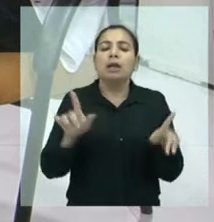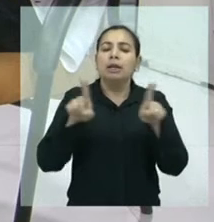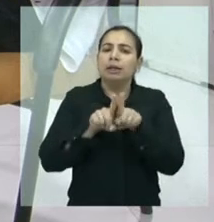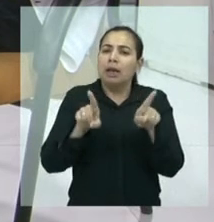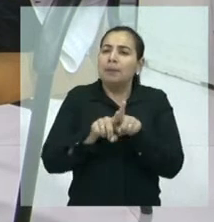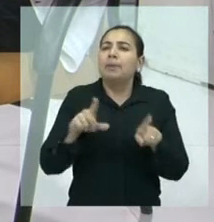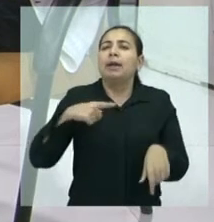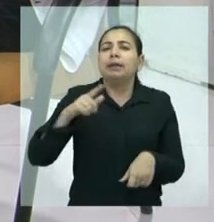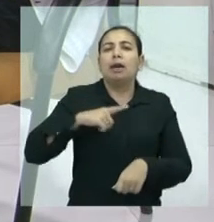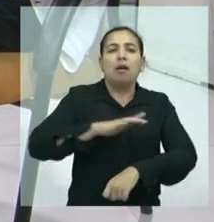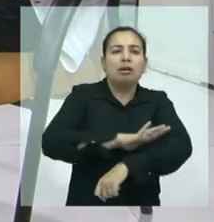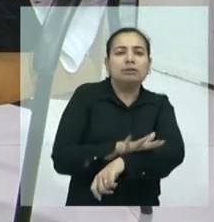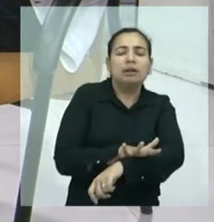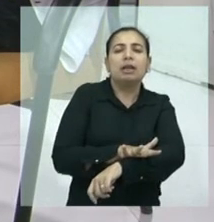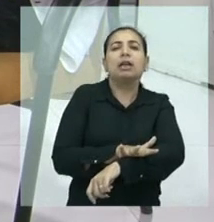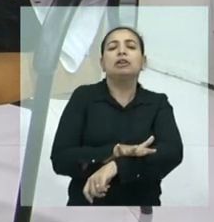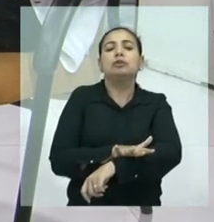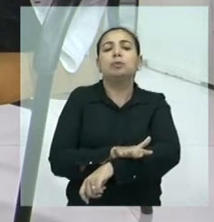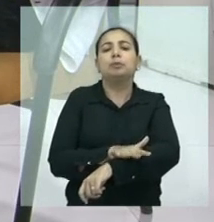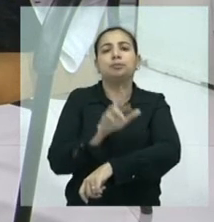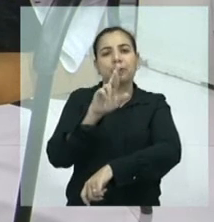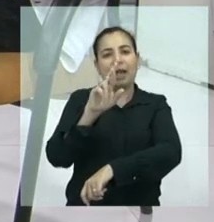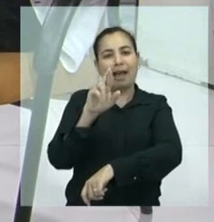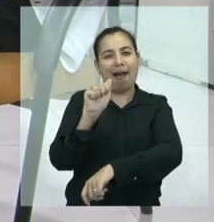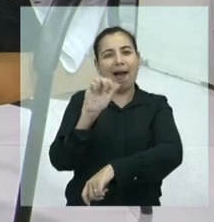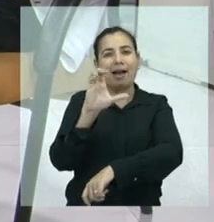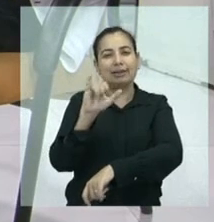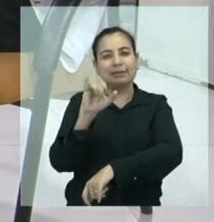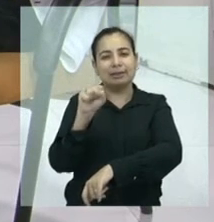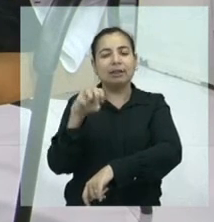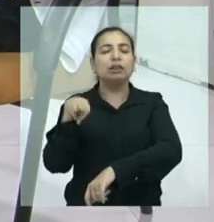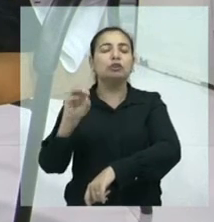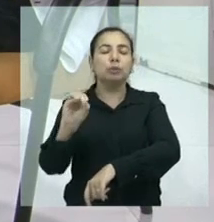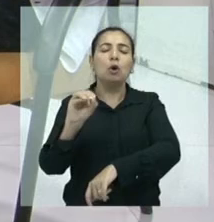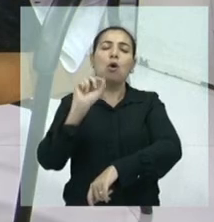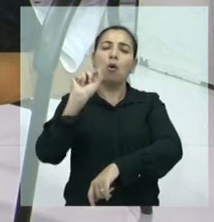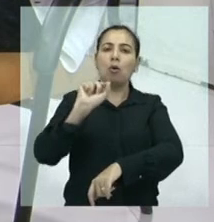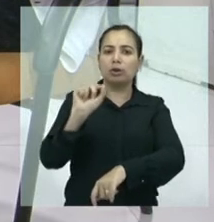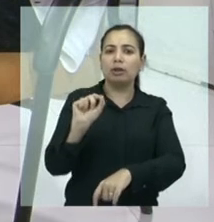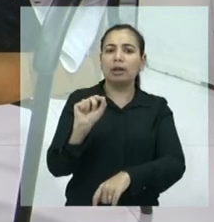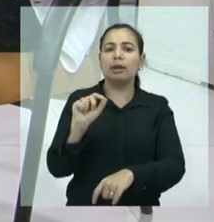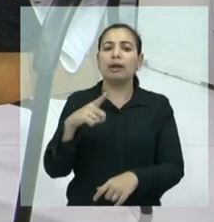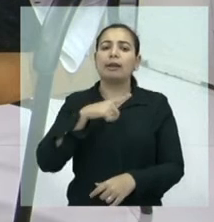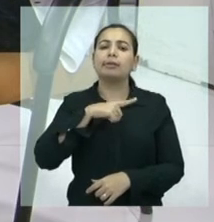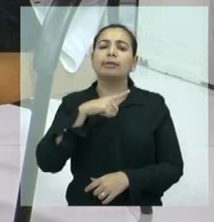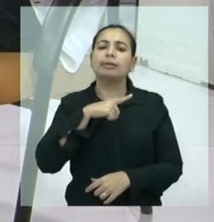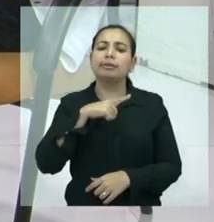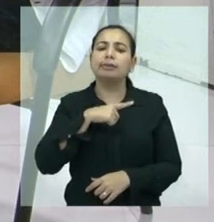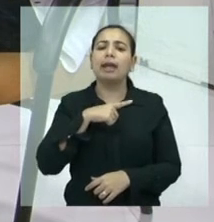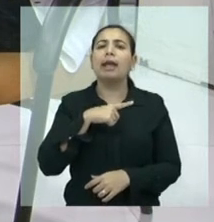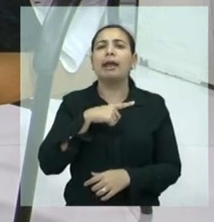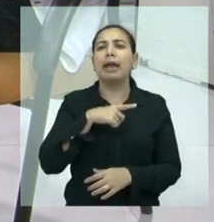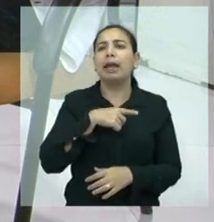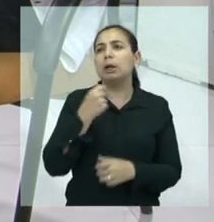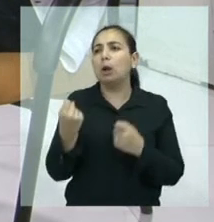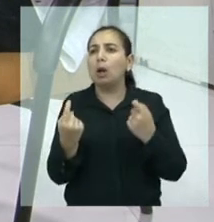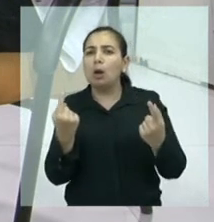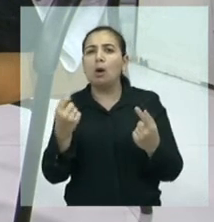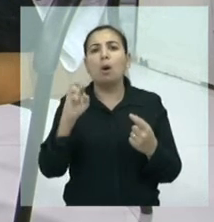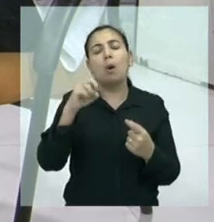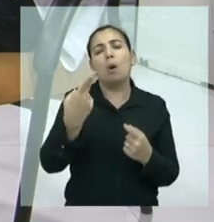visível em todas as letras, você acha que isso é uma exceção da exceção ou é um pouquinho